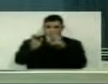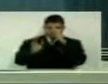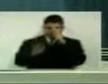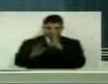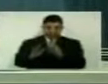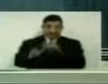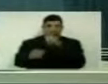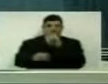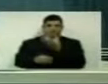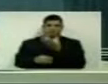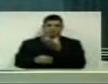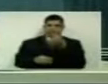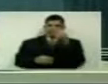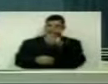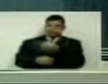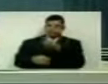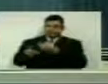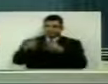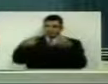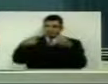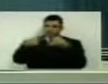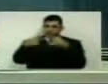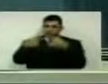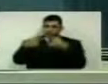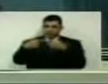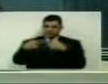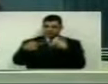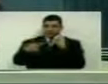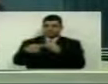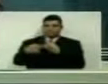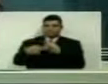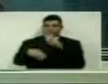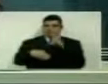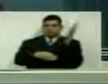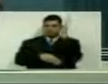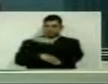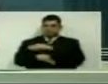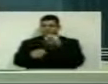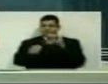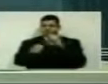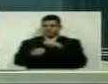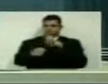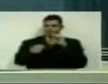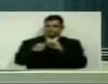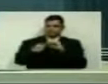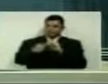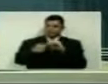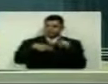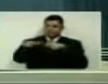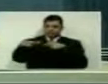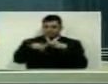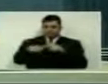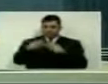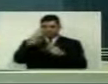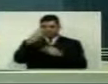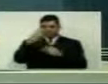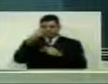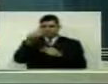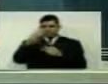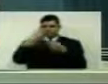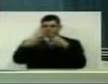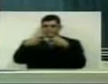impunidade. É essa combinação que tanto mal tem feito as instituições políticas